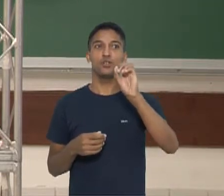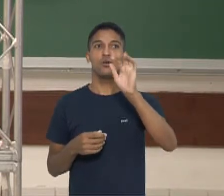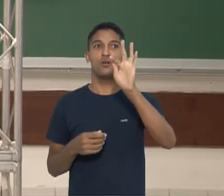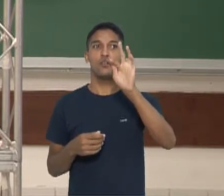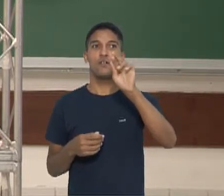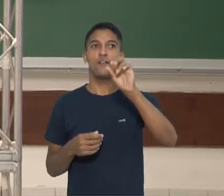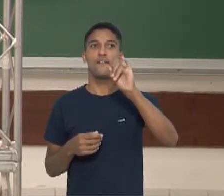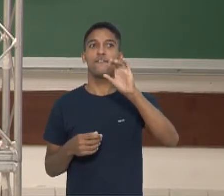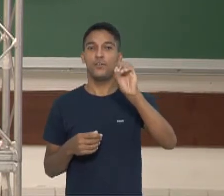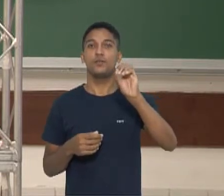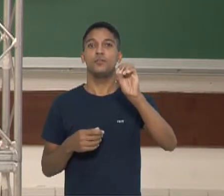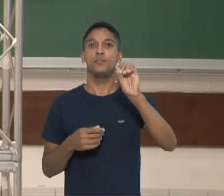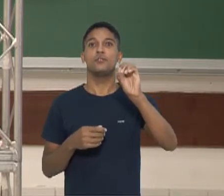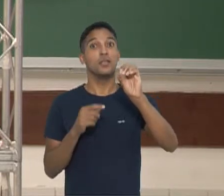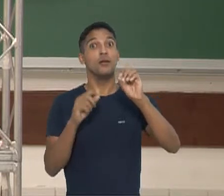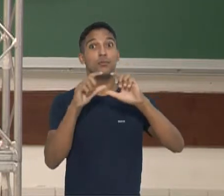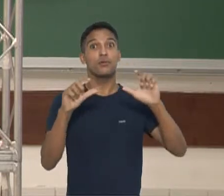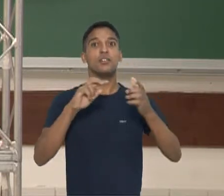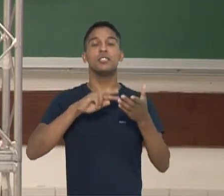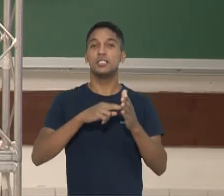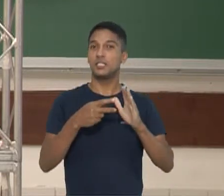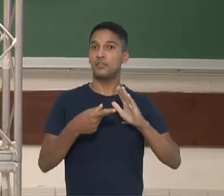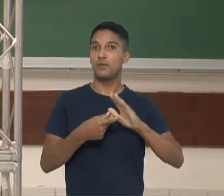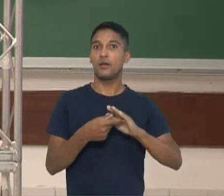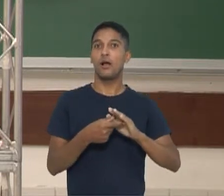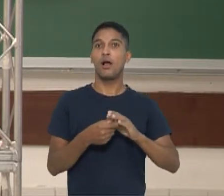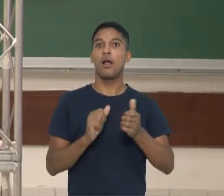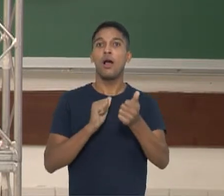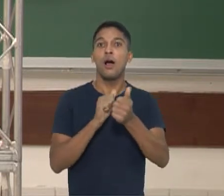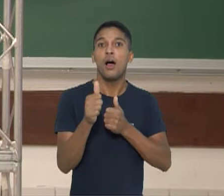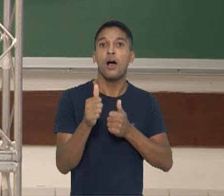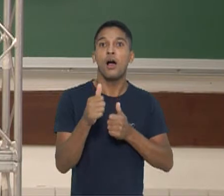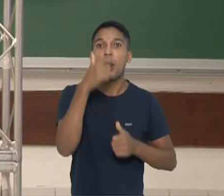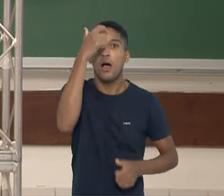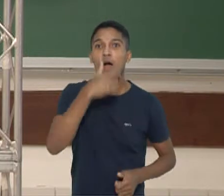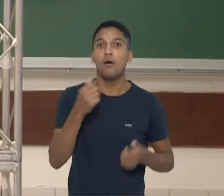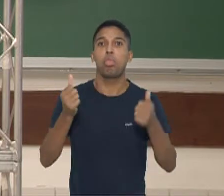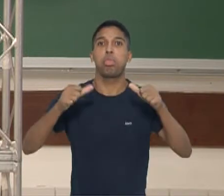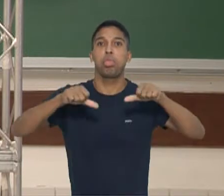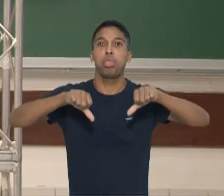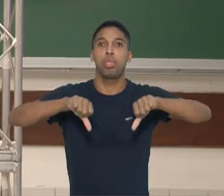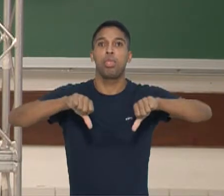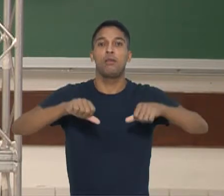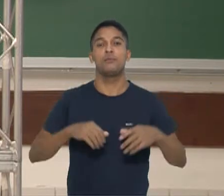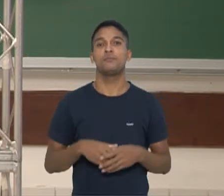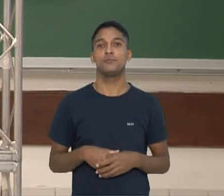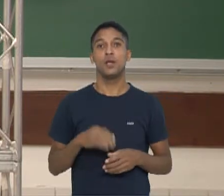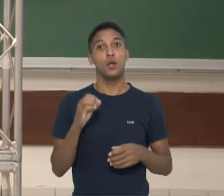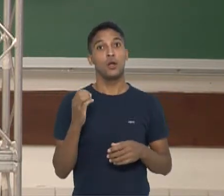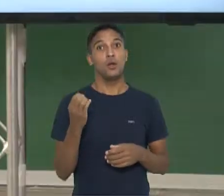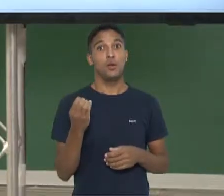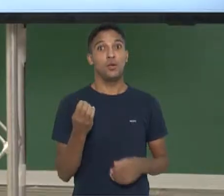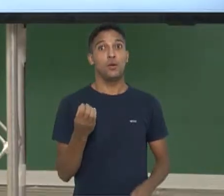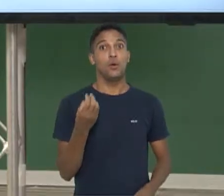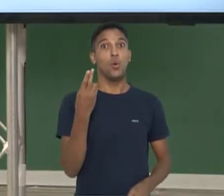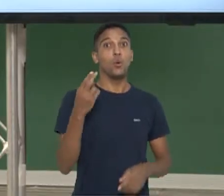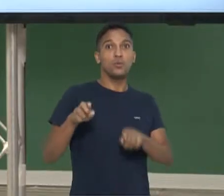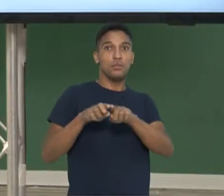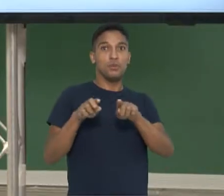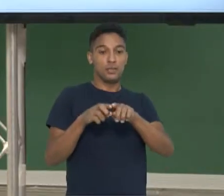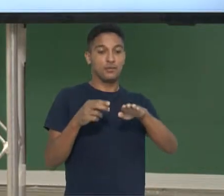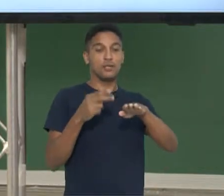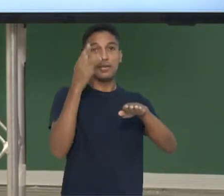o jogador não joga muito bem. Ou então que as pessoas não são pé quente, digamos assim, não trazem boa sorte.